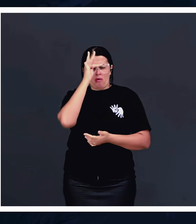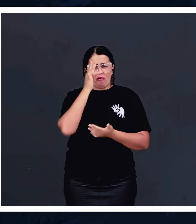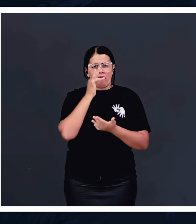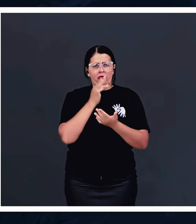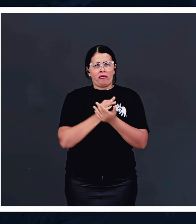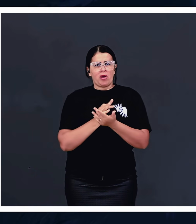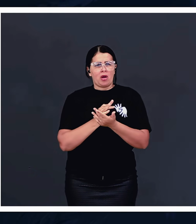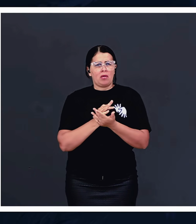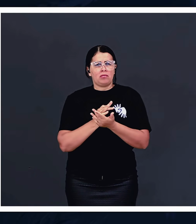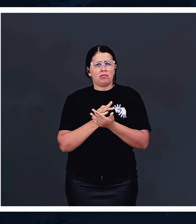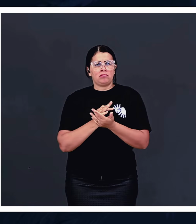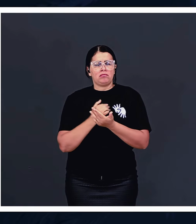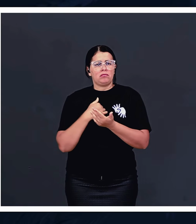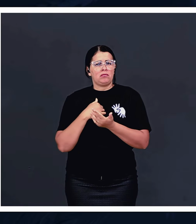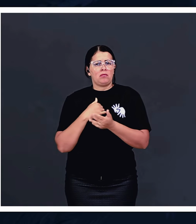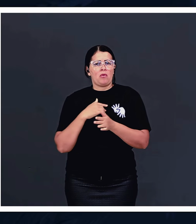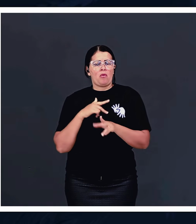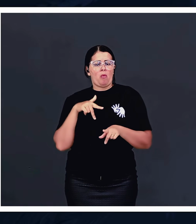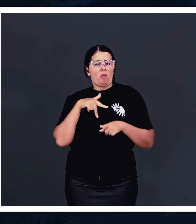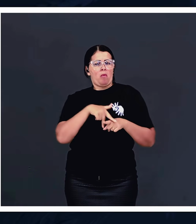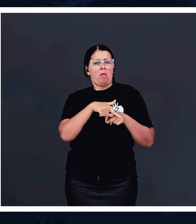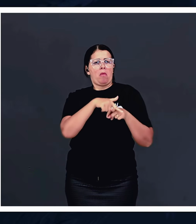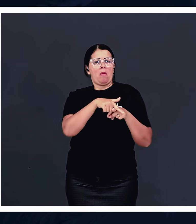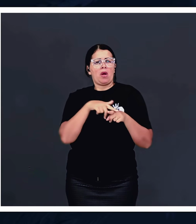para obter vitória.